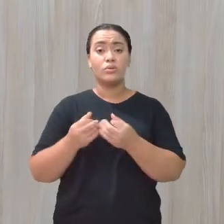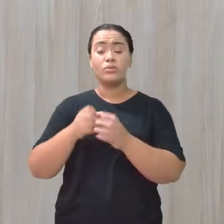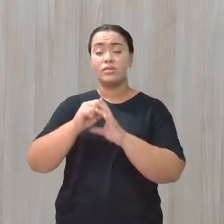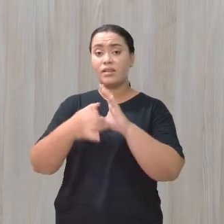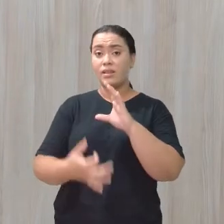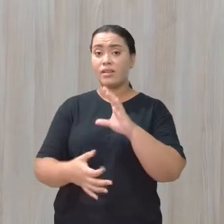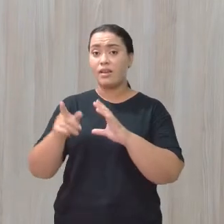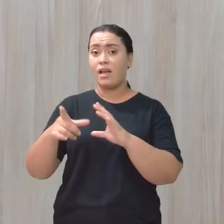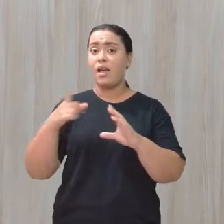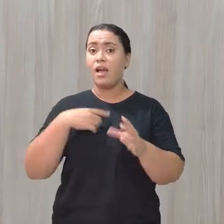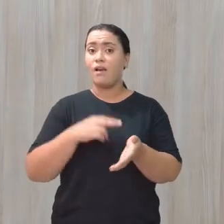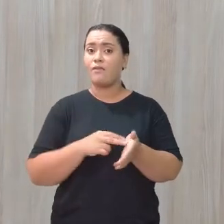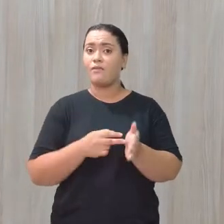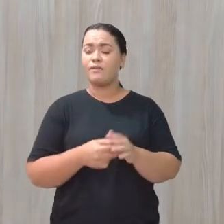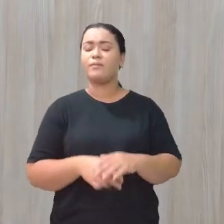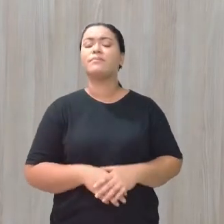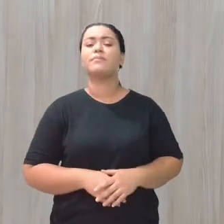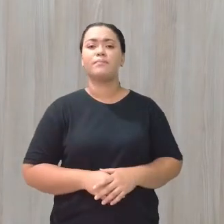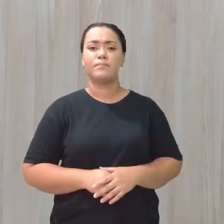têm uma função.